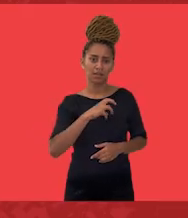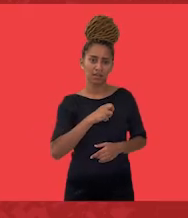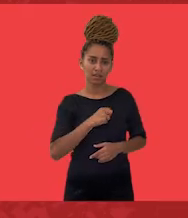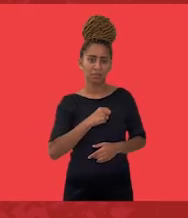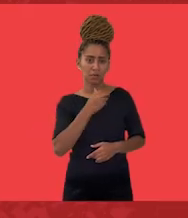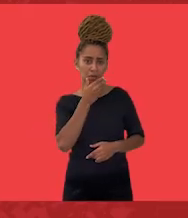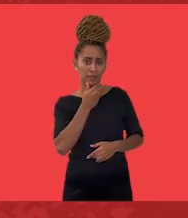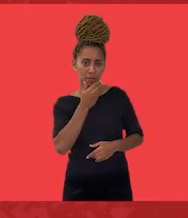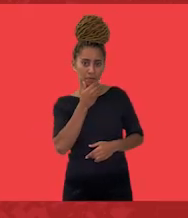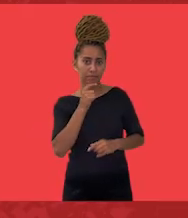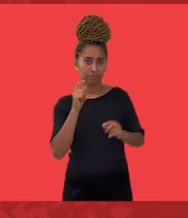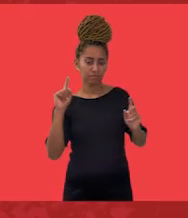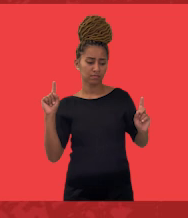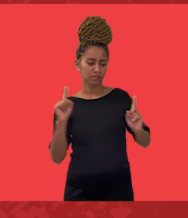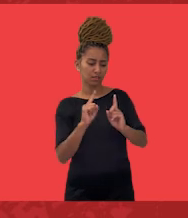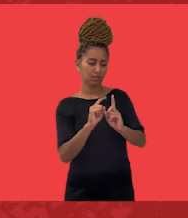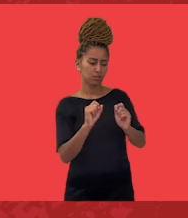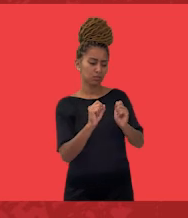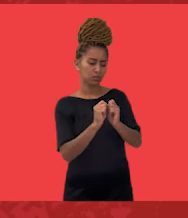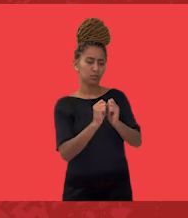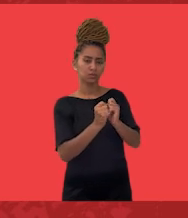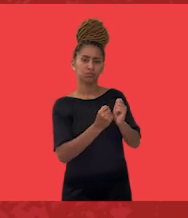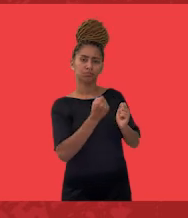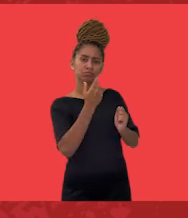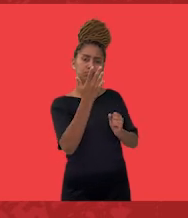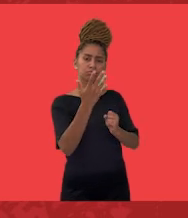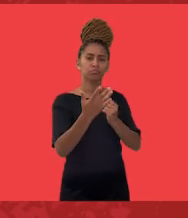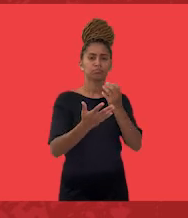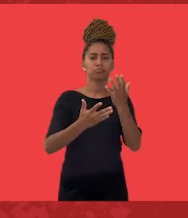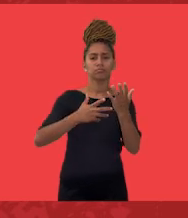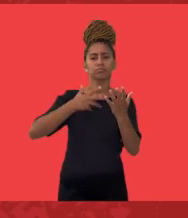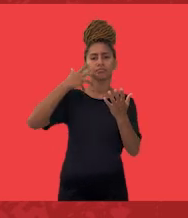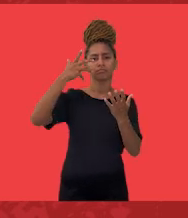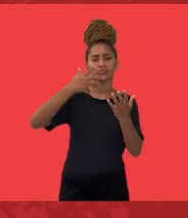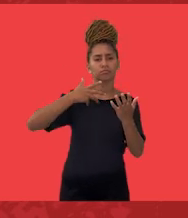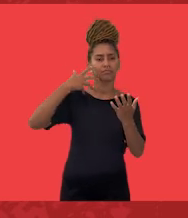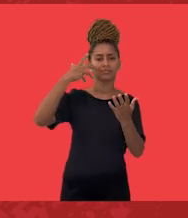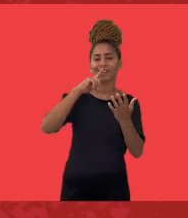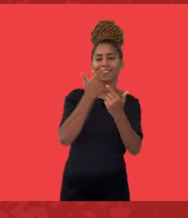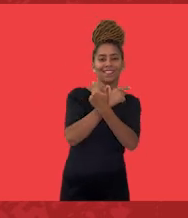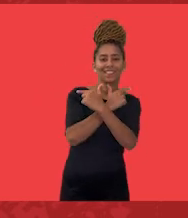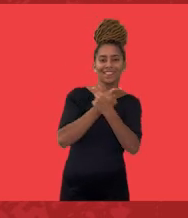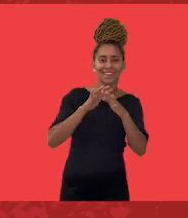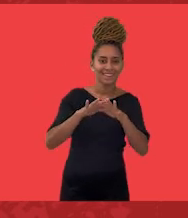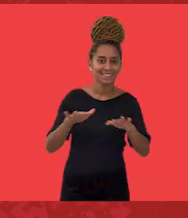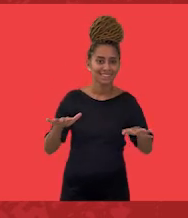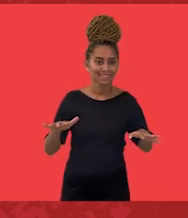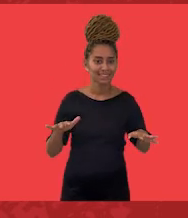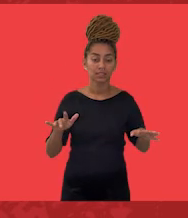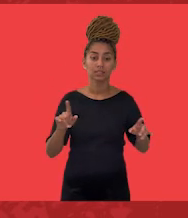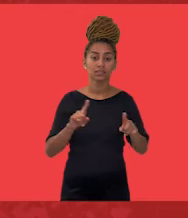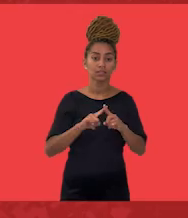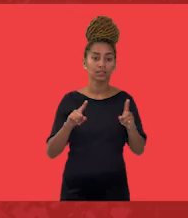Buenos Aires, um tango não dançado. Para a dor, Drummond. Para